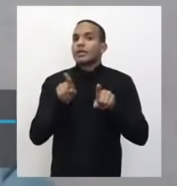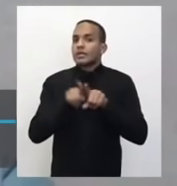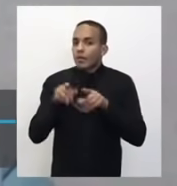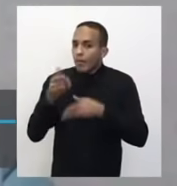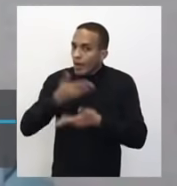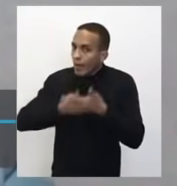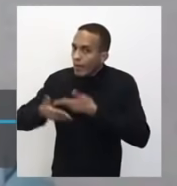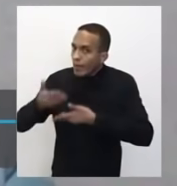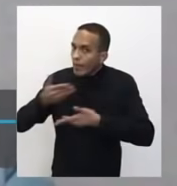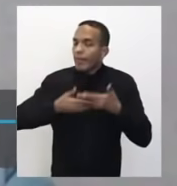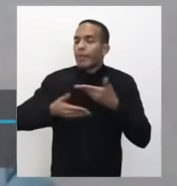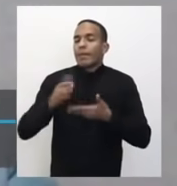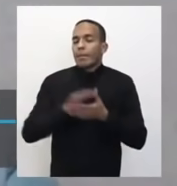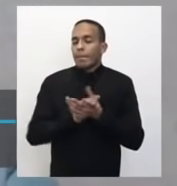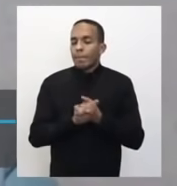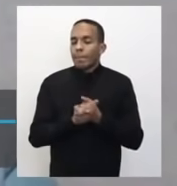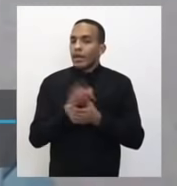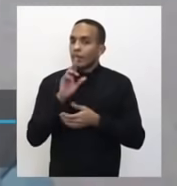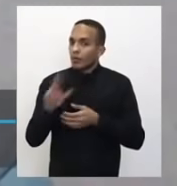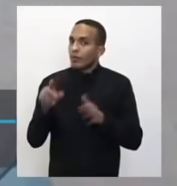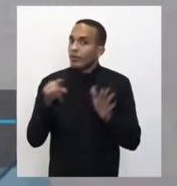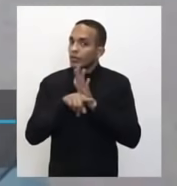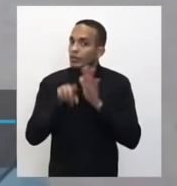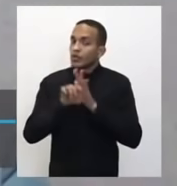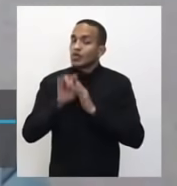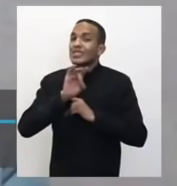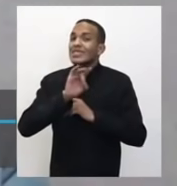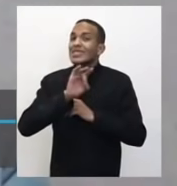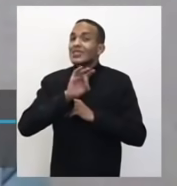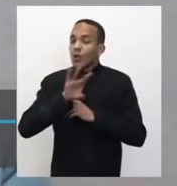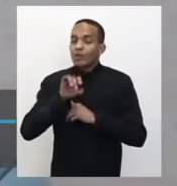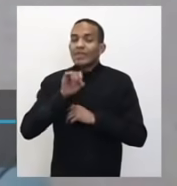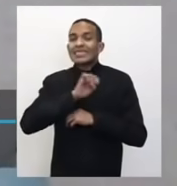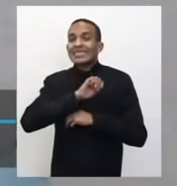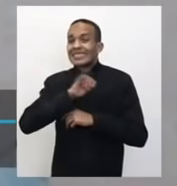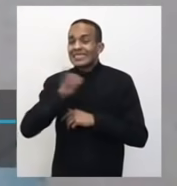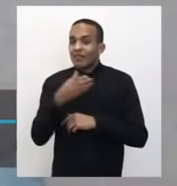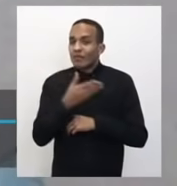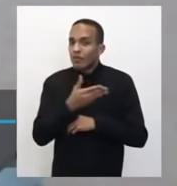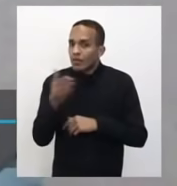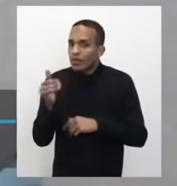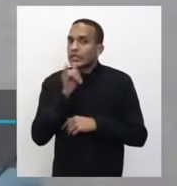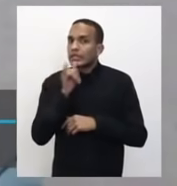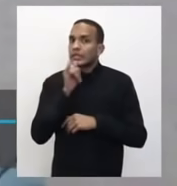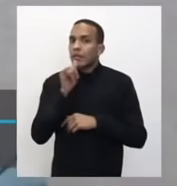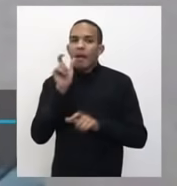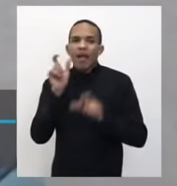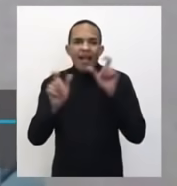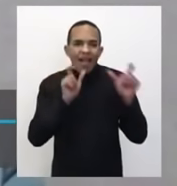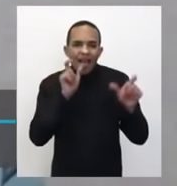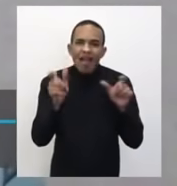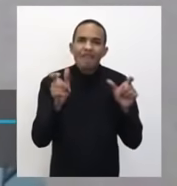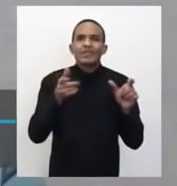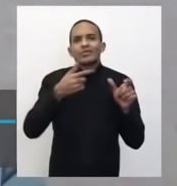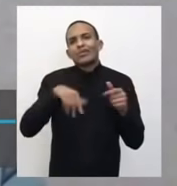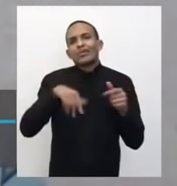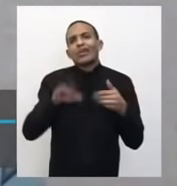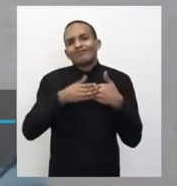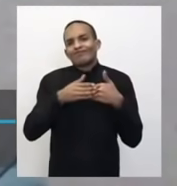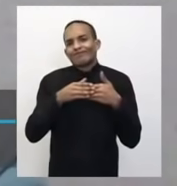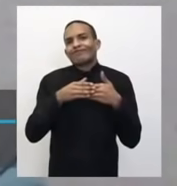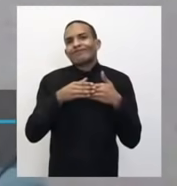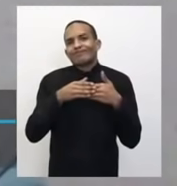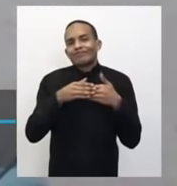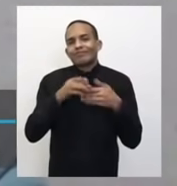naquilo que nós estamos perguntando. Caso vocês comecem a colocar coisas que são fora do nosso conteúdo, a gente é obrigado a fechar o